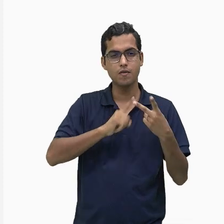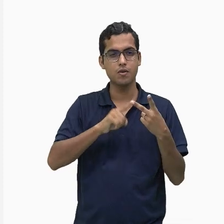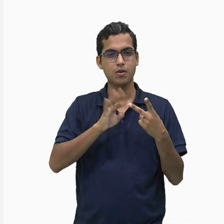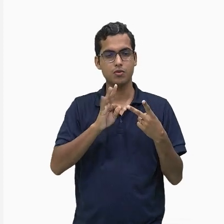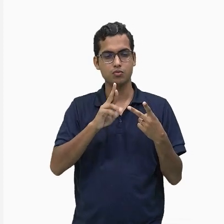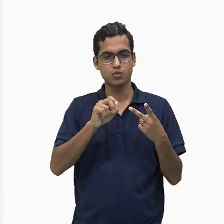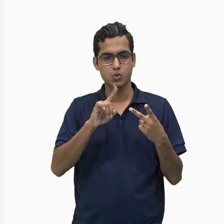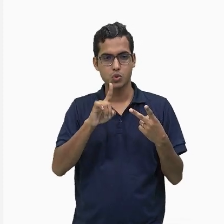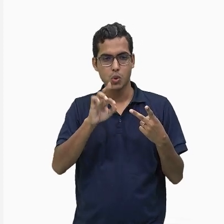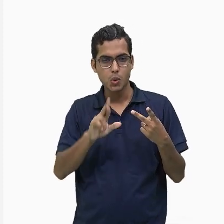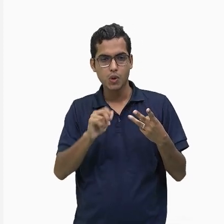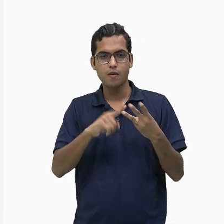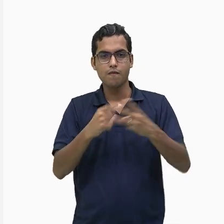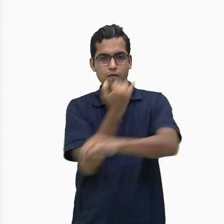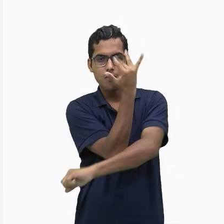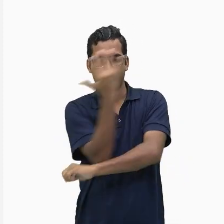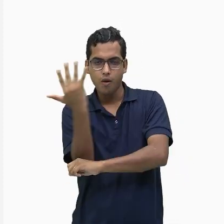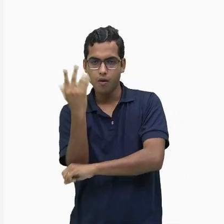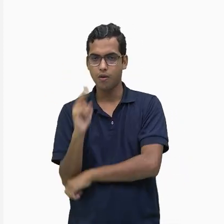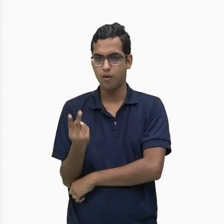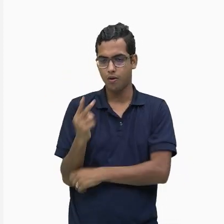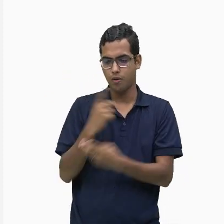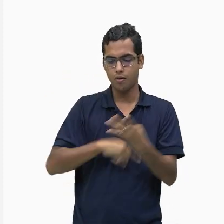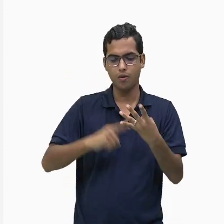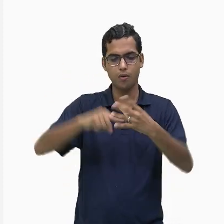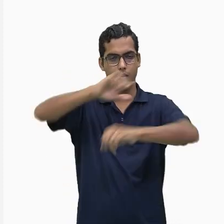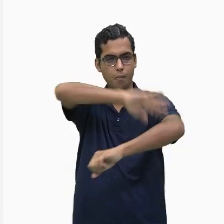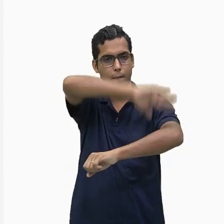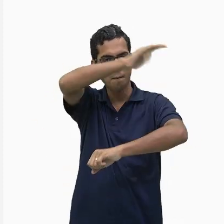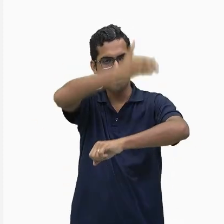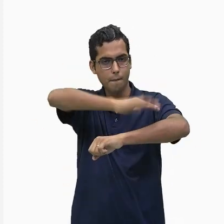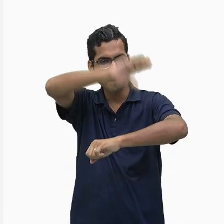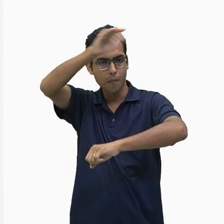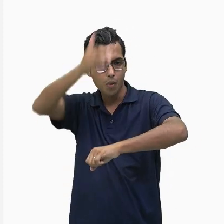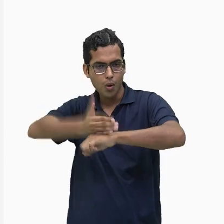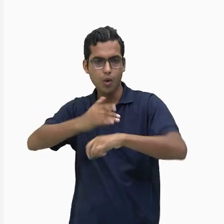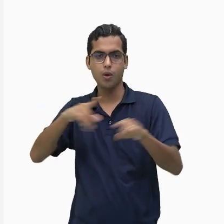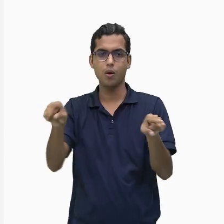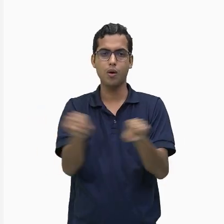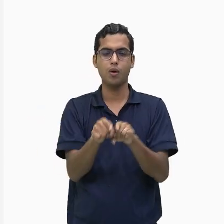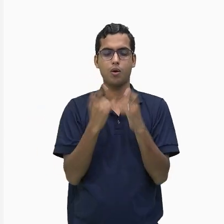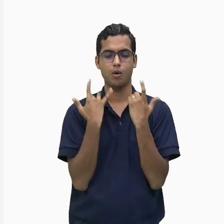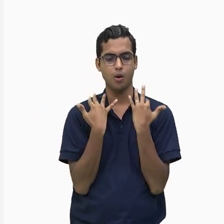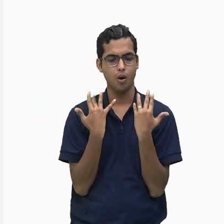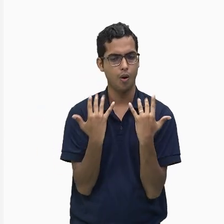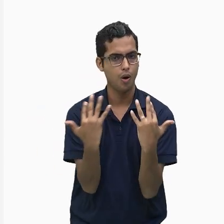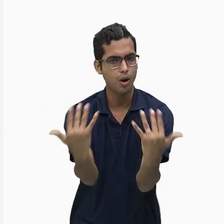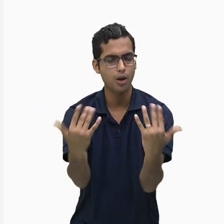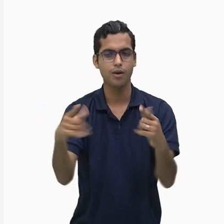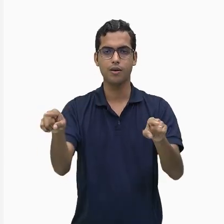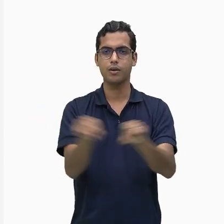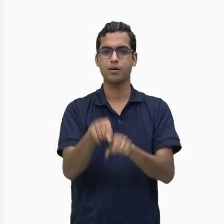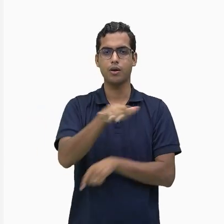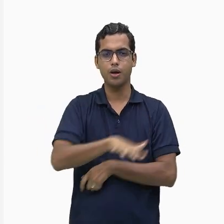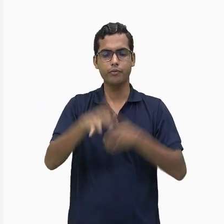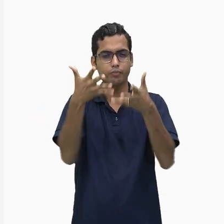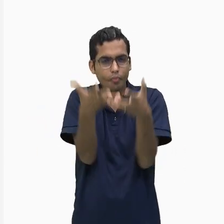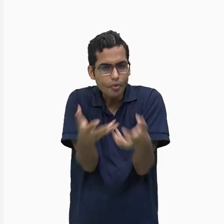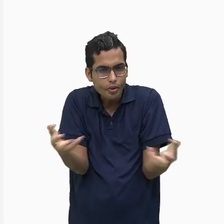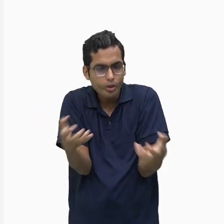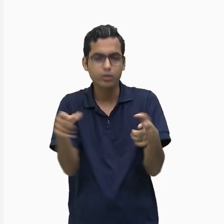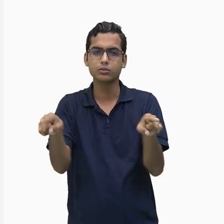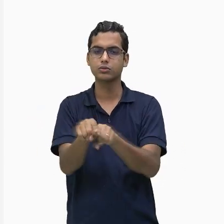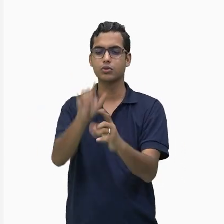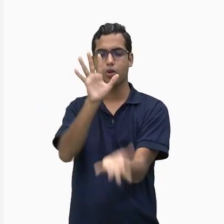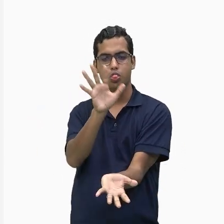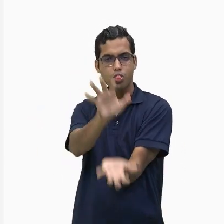uma floresta mista, área de montanha, estepe, savana, né? Os biomas dos